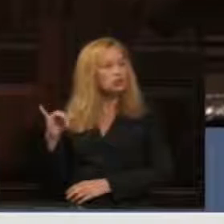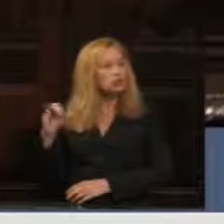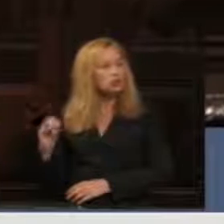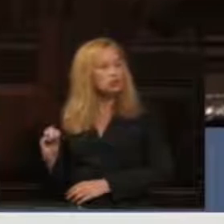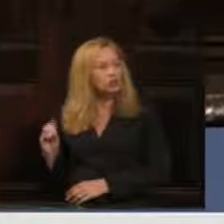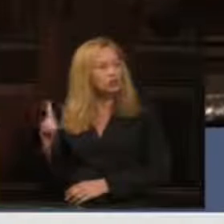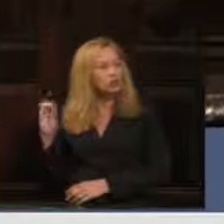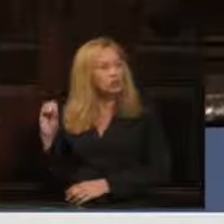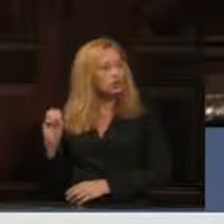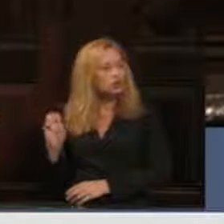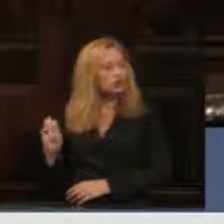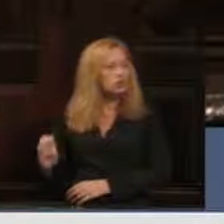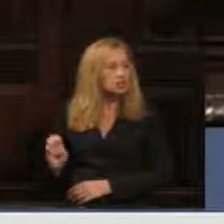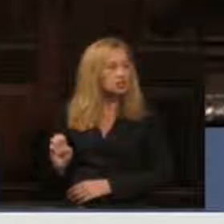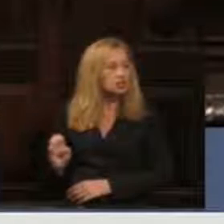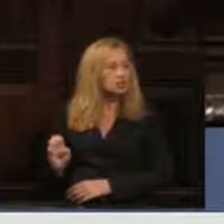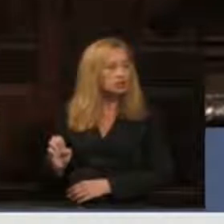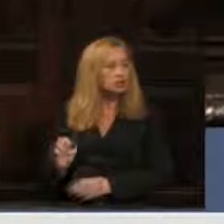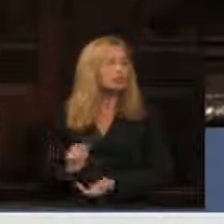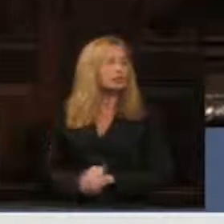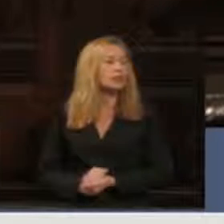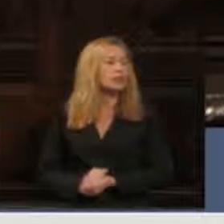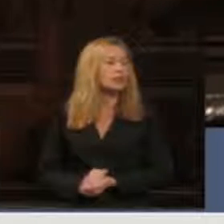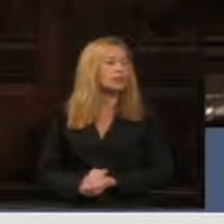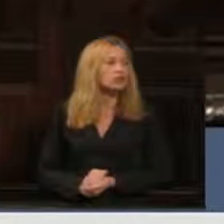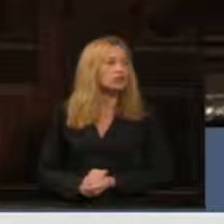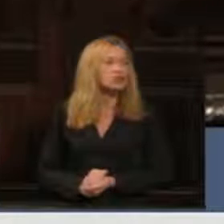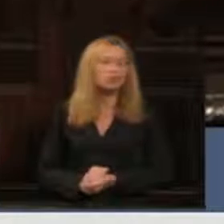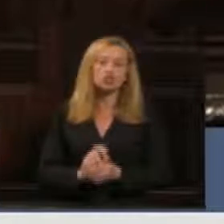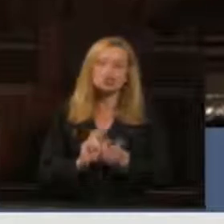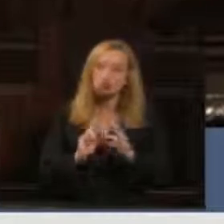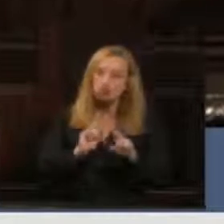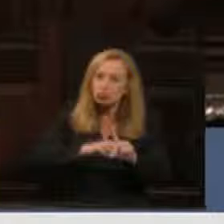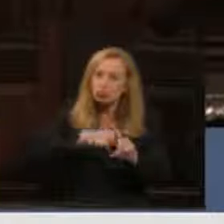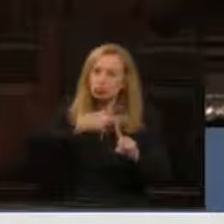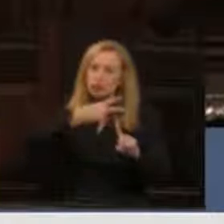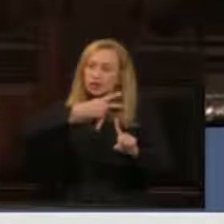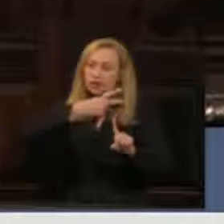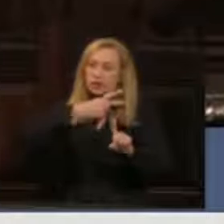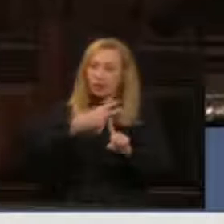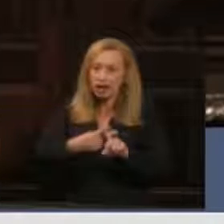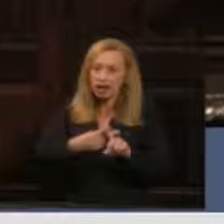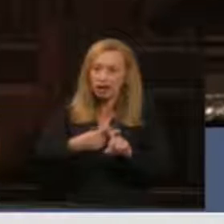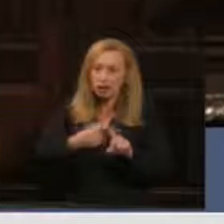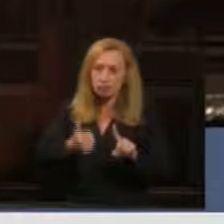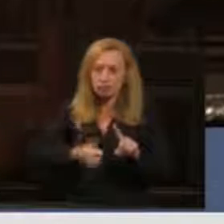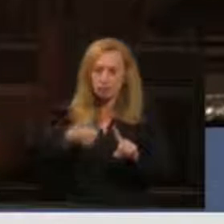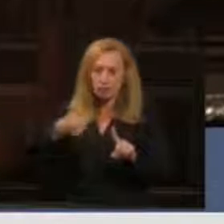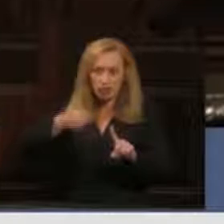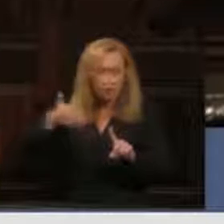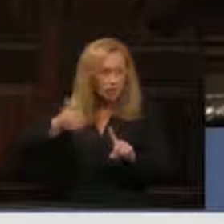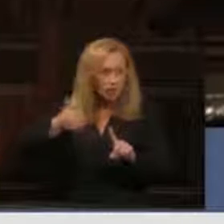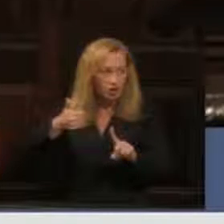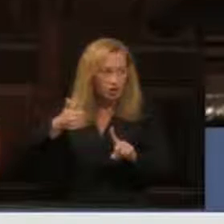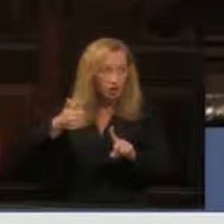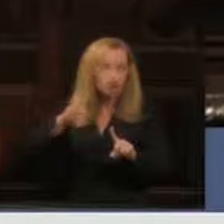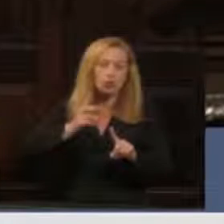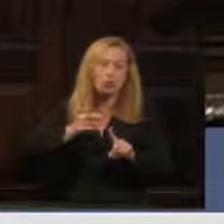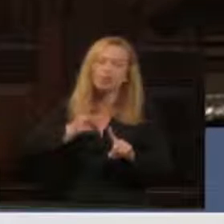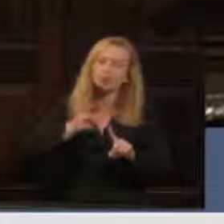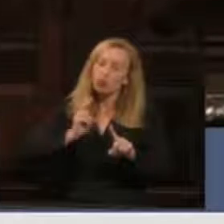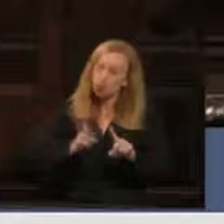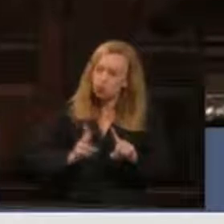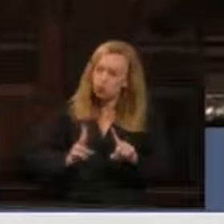no intuito de aumentar a rentabilidade, manteve em pé, enquanto